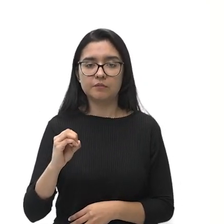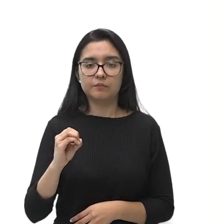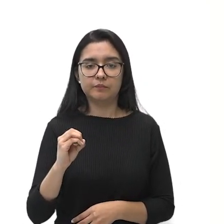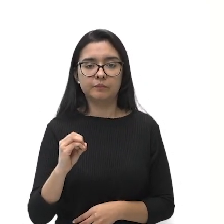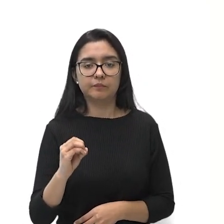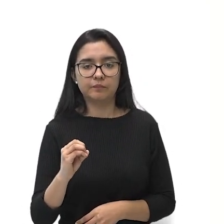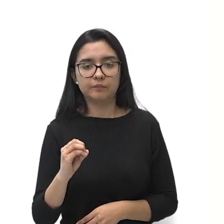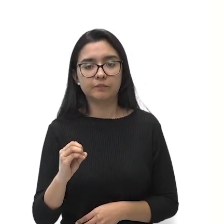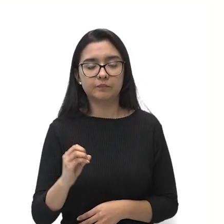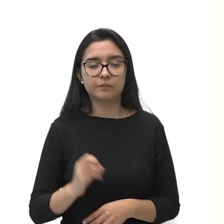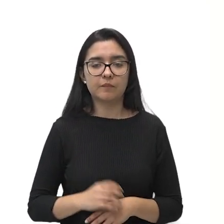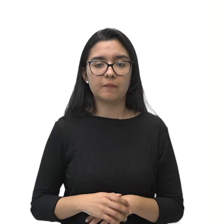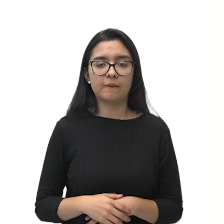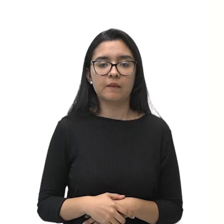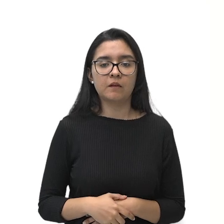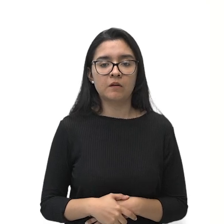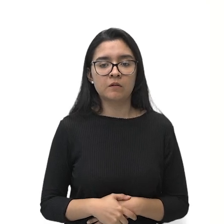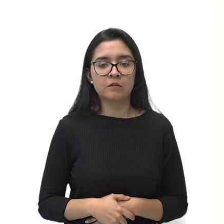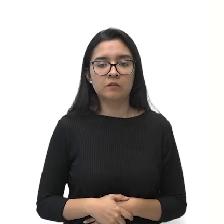No caso aqui,